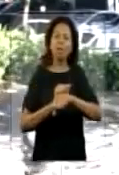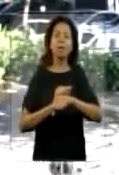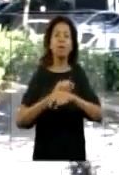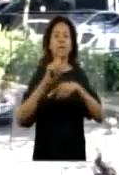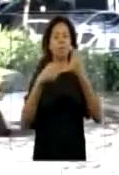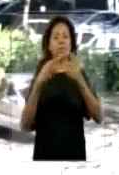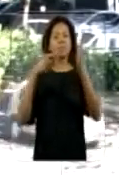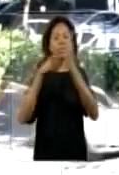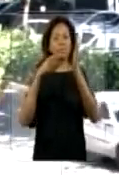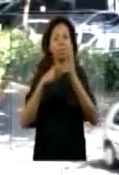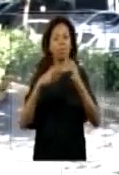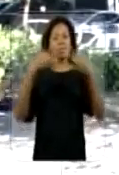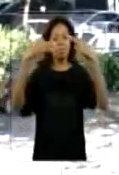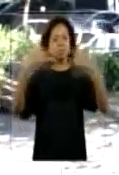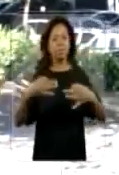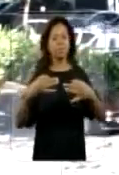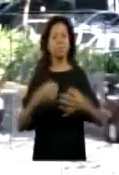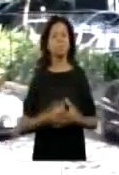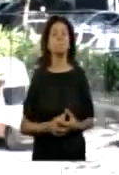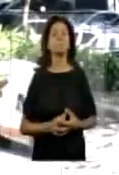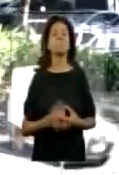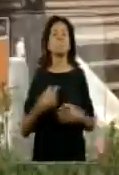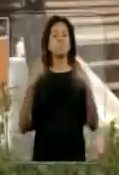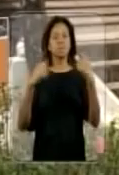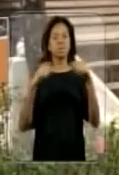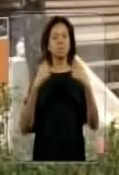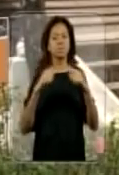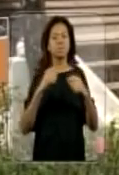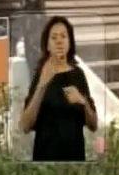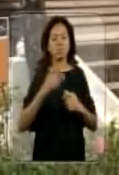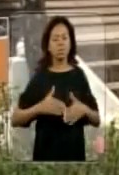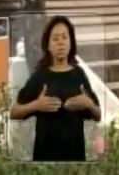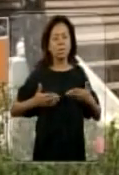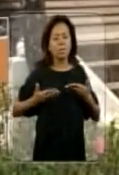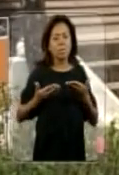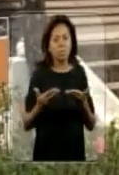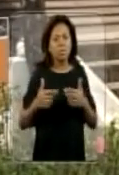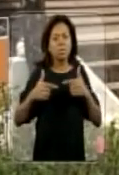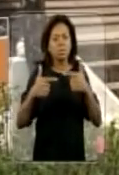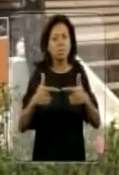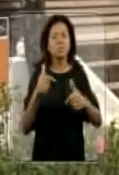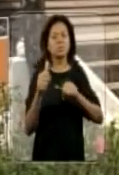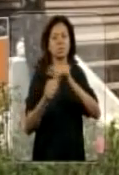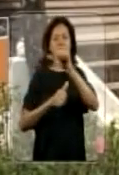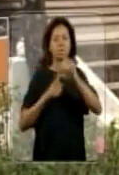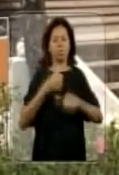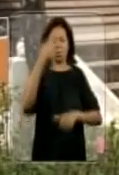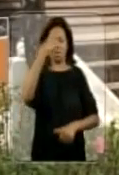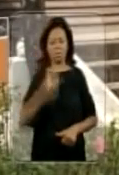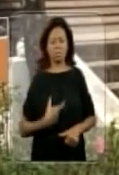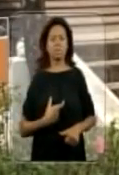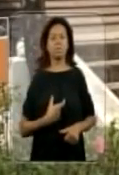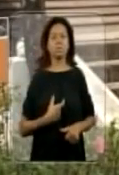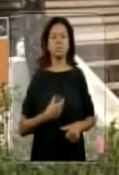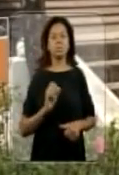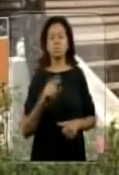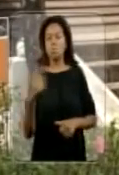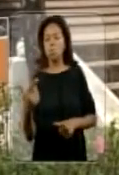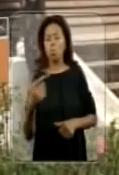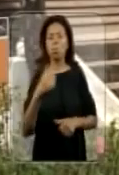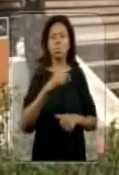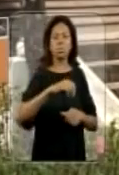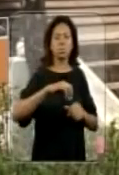você tá focando, redirecionando a rebeldia para uma coisa que presta. Que é preciso a mobilização, que é preciso se transformar, tanto